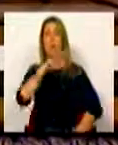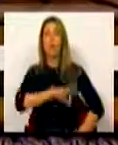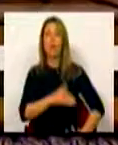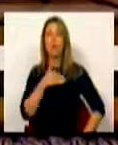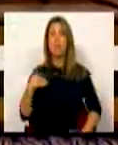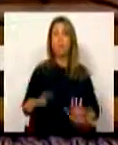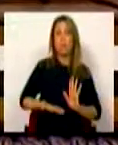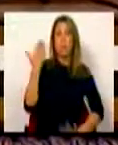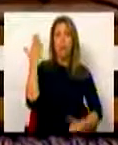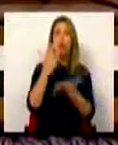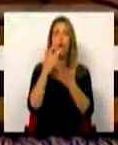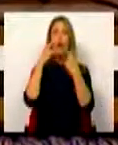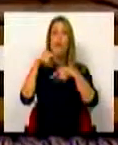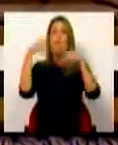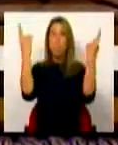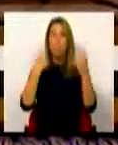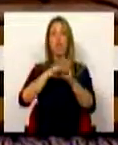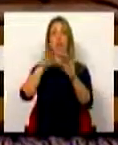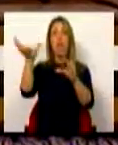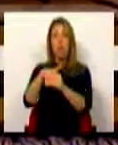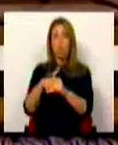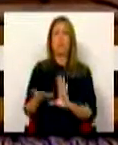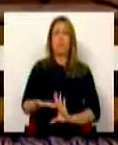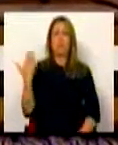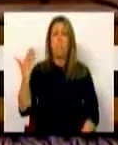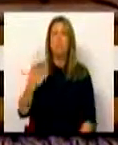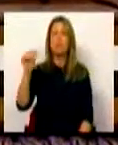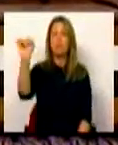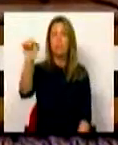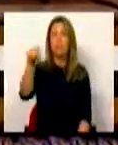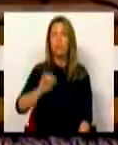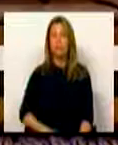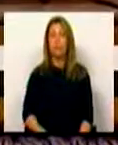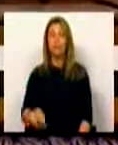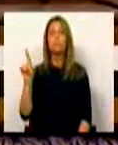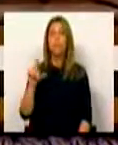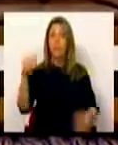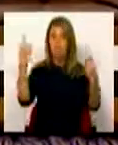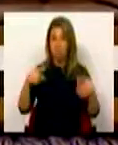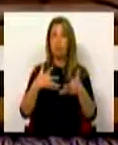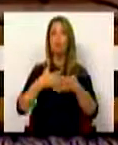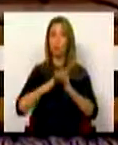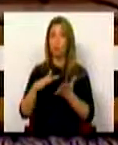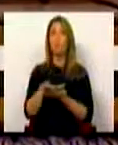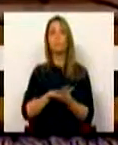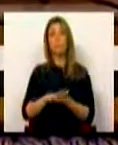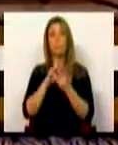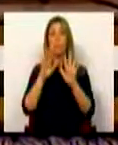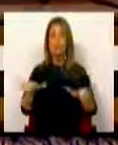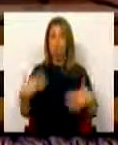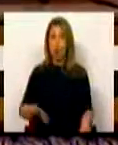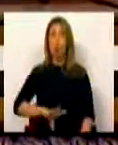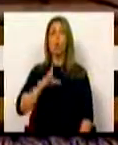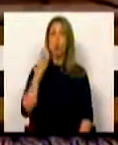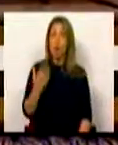saúde, tem uma escola pública mais inclusiva e, sim, também tem infraestruturas em que pode